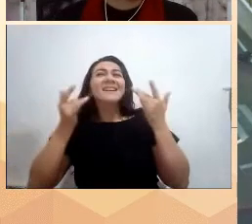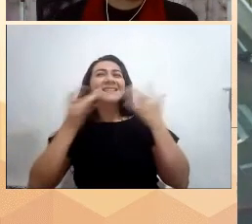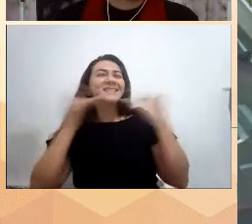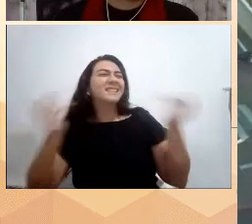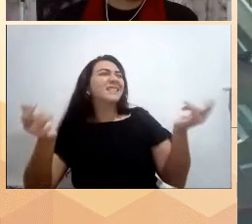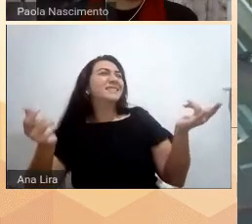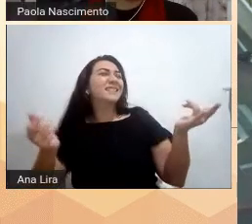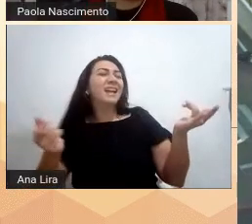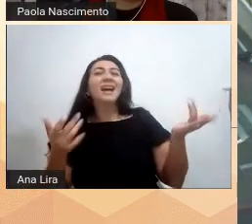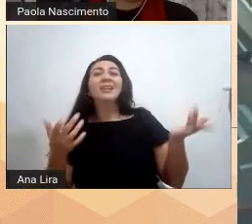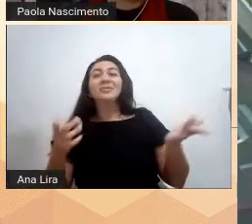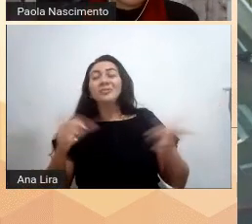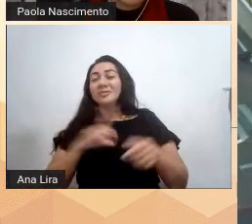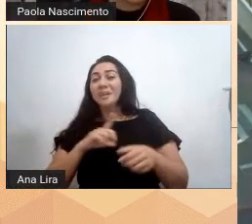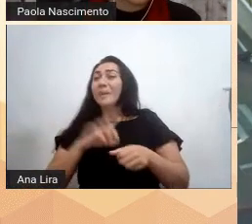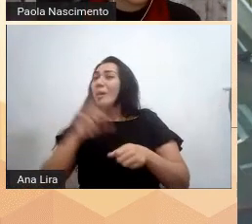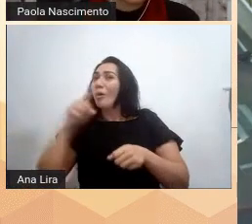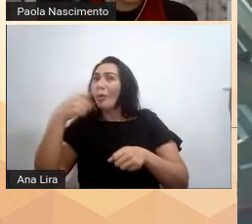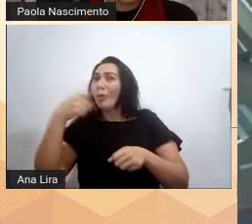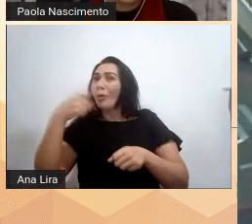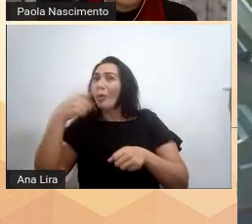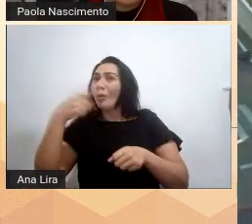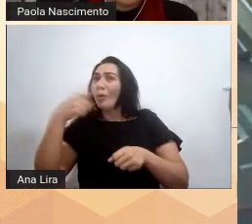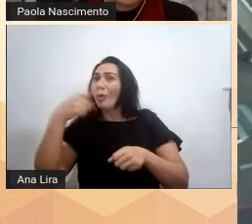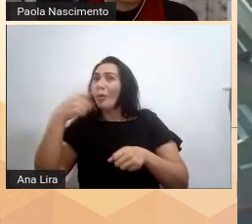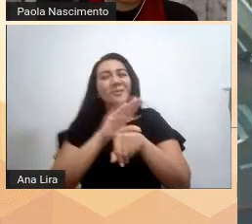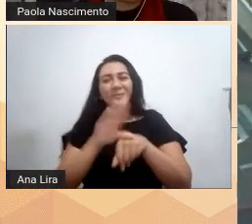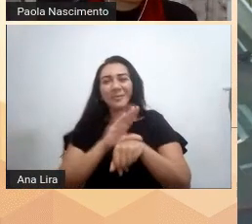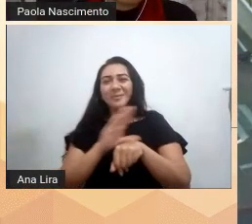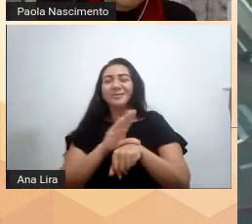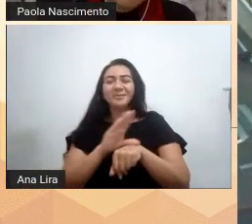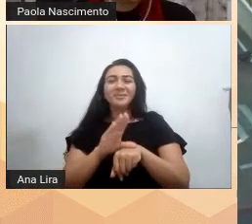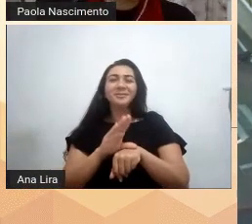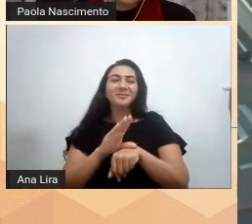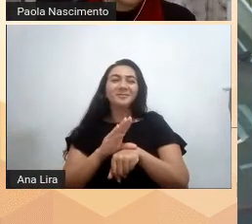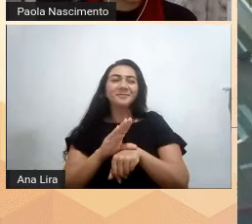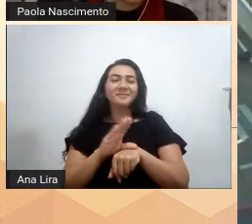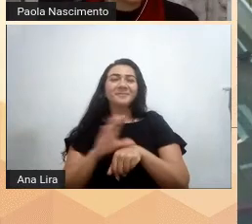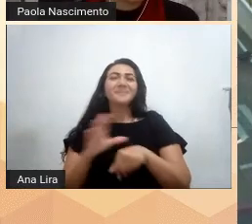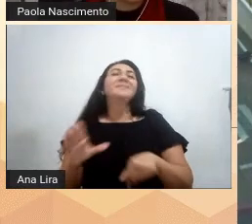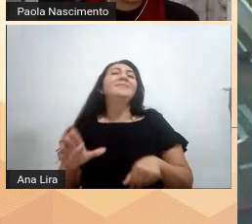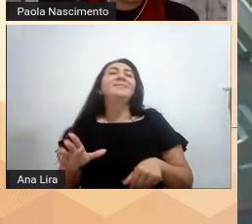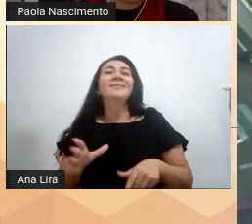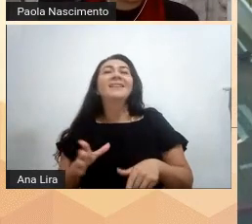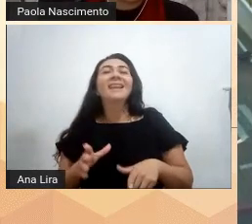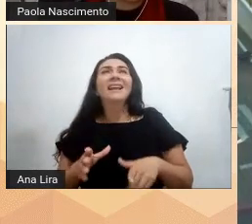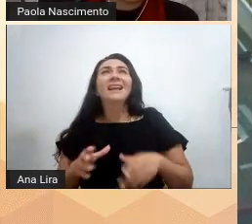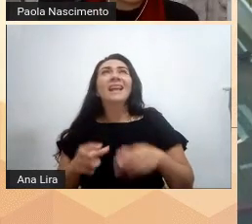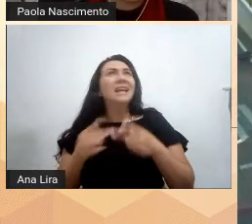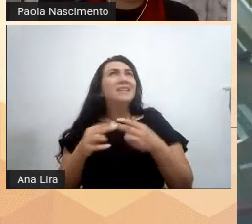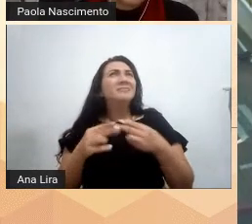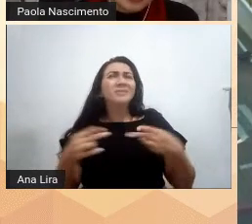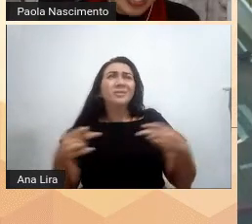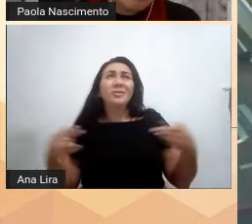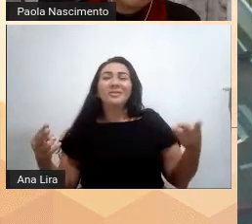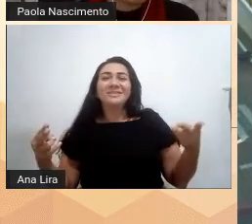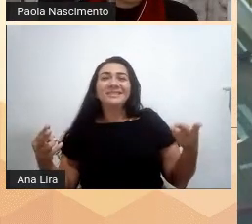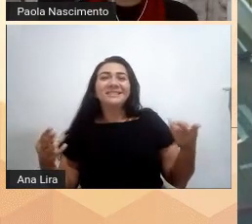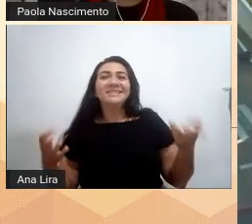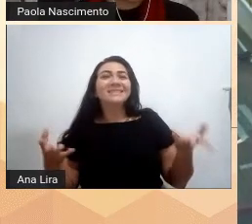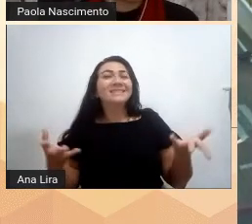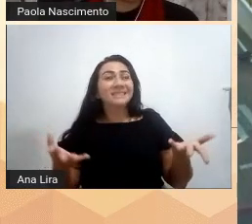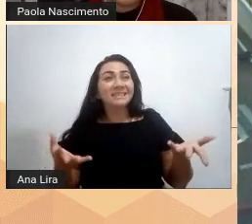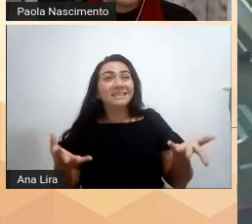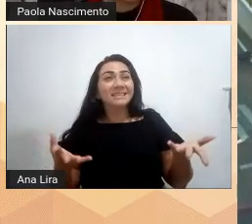né, nesse centro de cultura. Então, muitas coisas assim eu sei que aconteceram